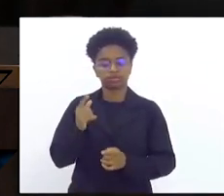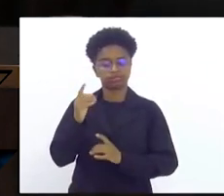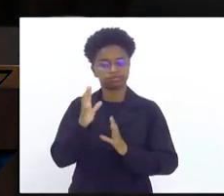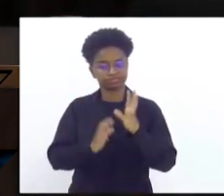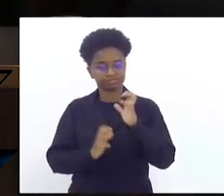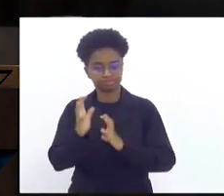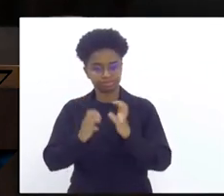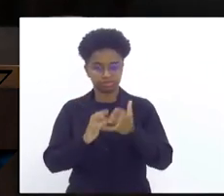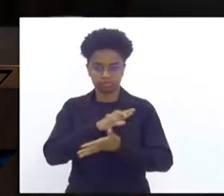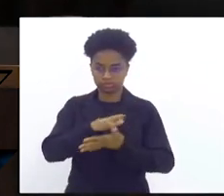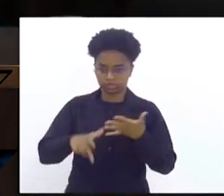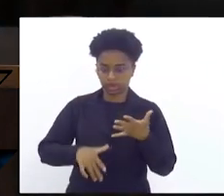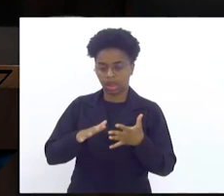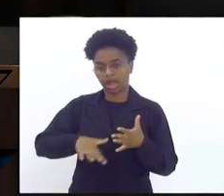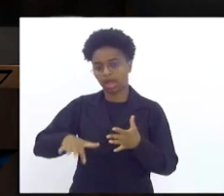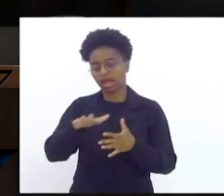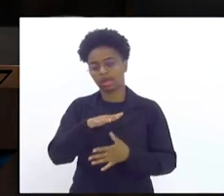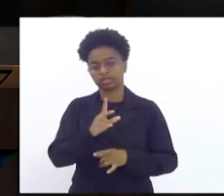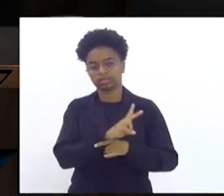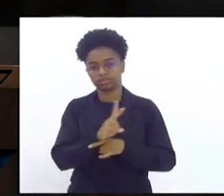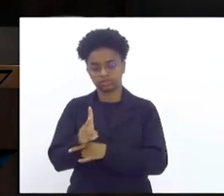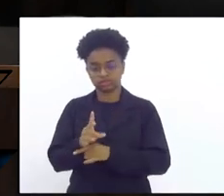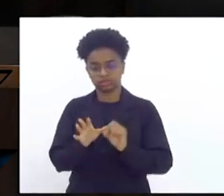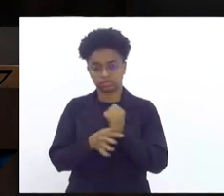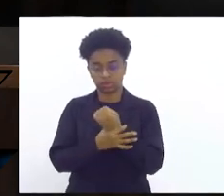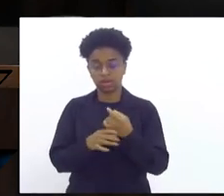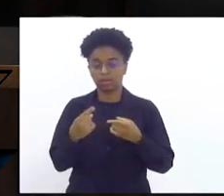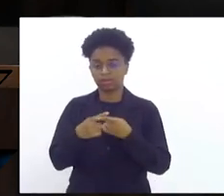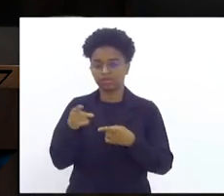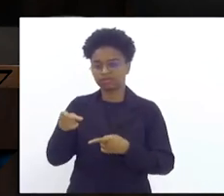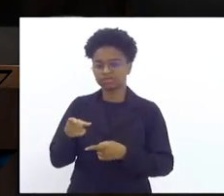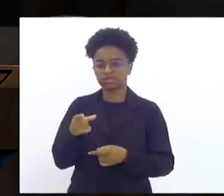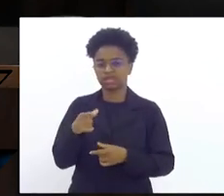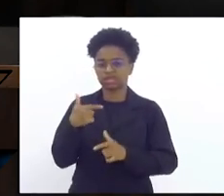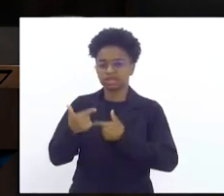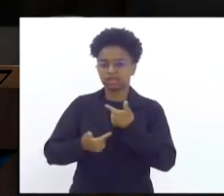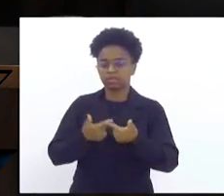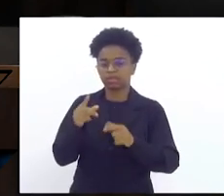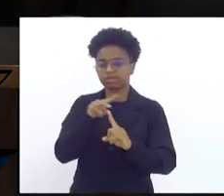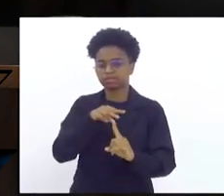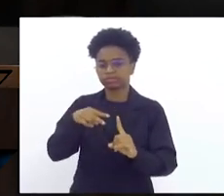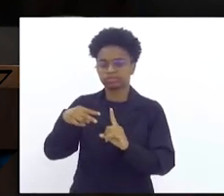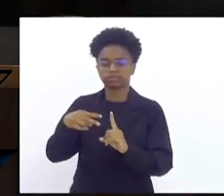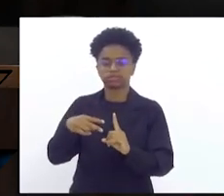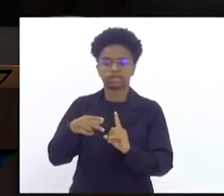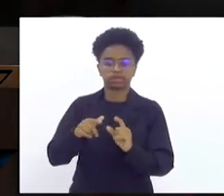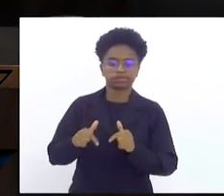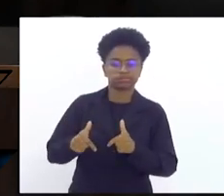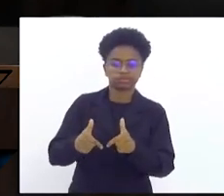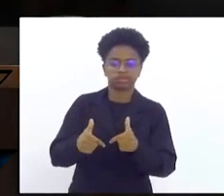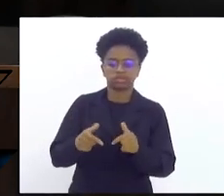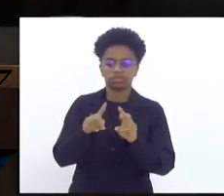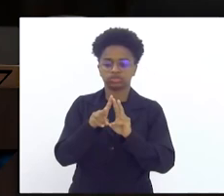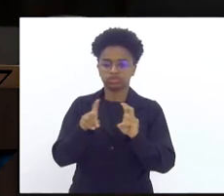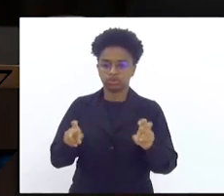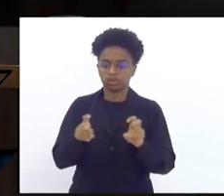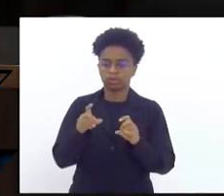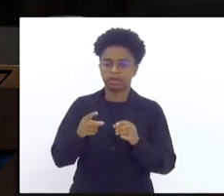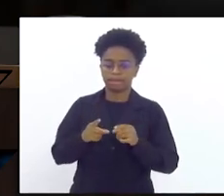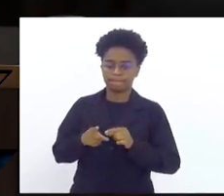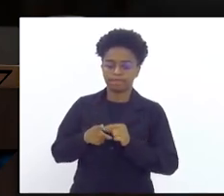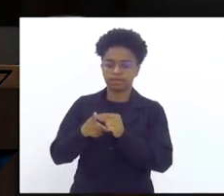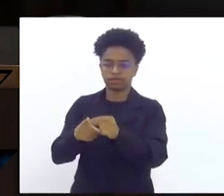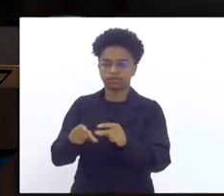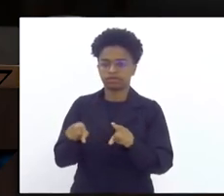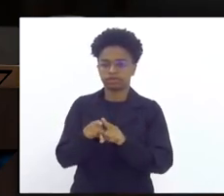aqui em que vossa excelência trabalha com uma visão mas ostensiva sobre a periferia sobre os